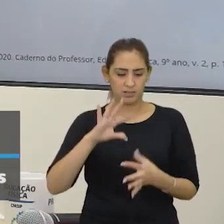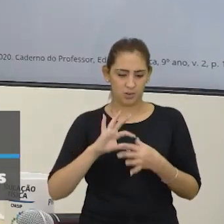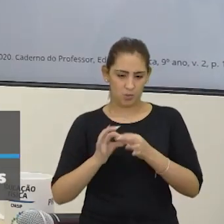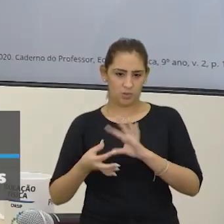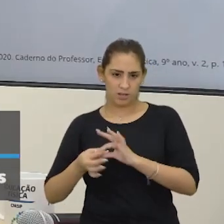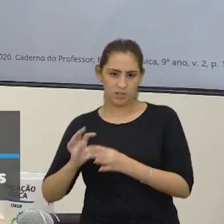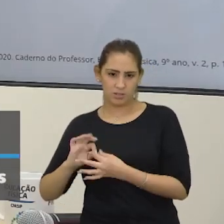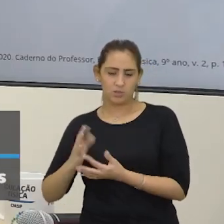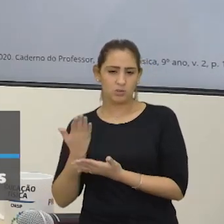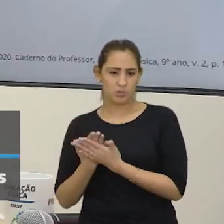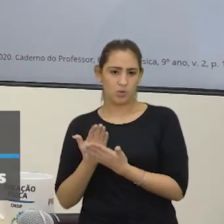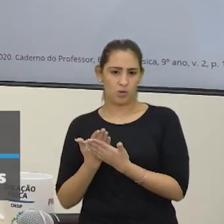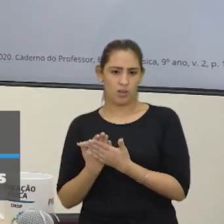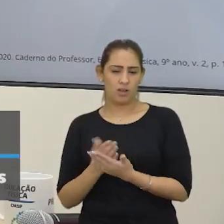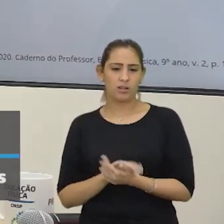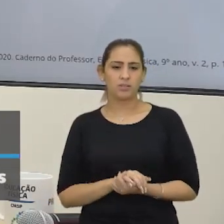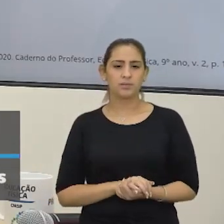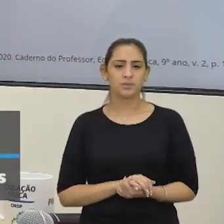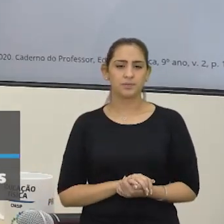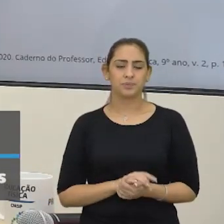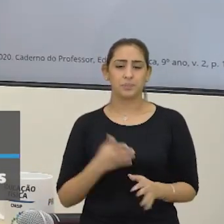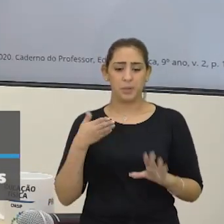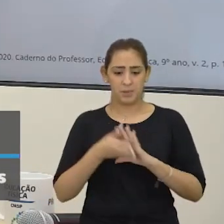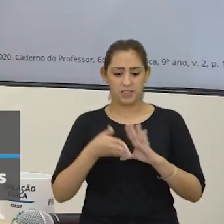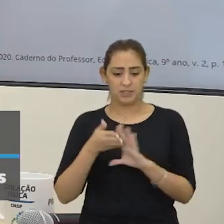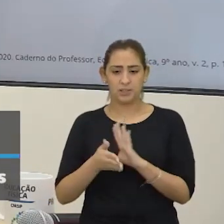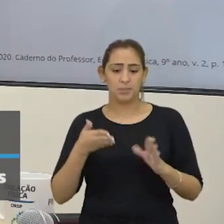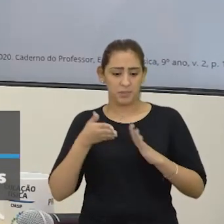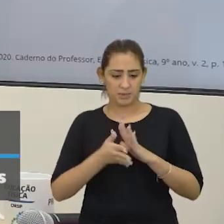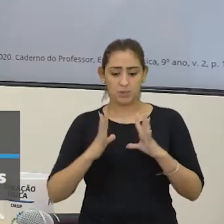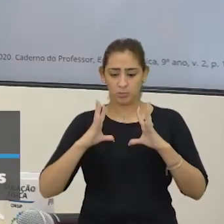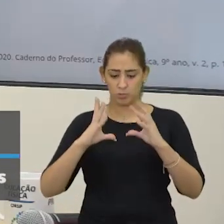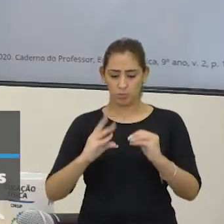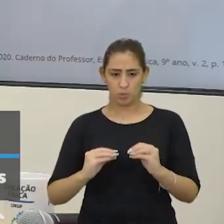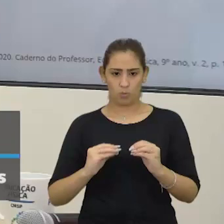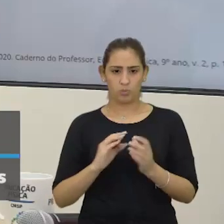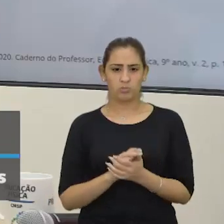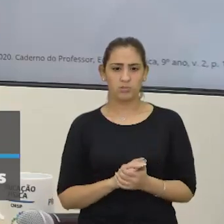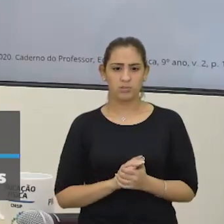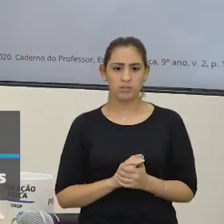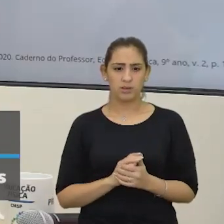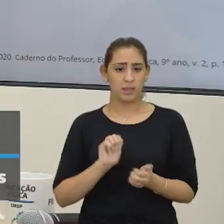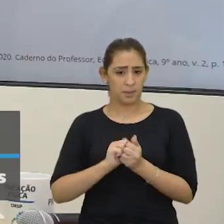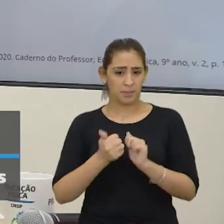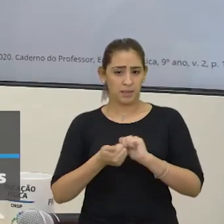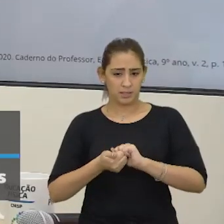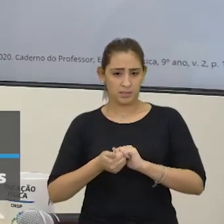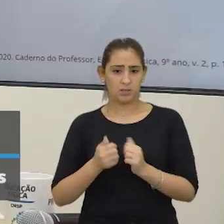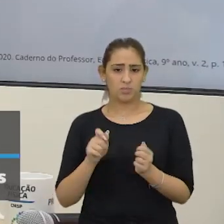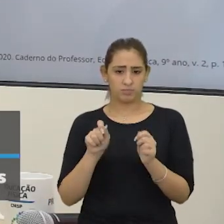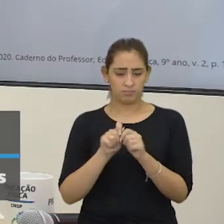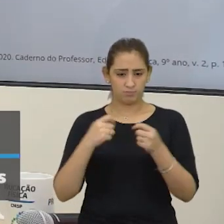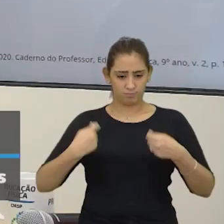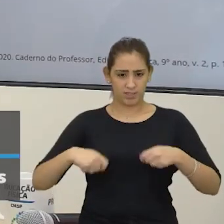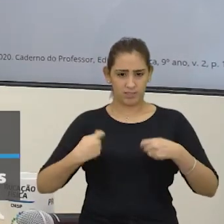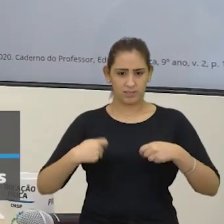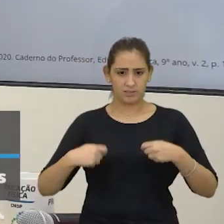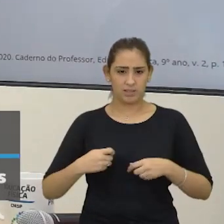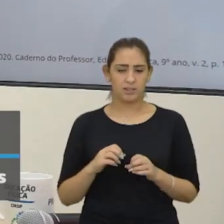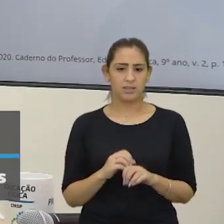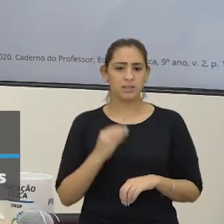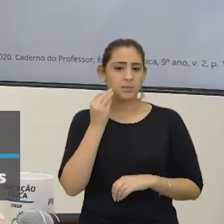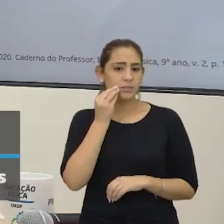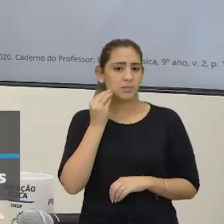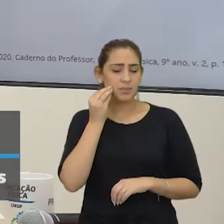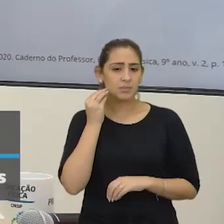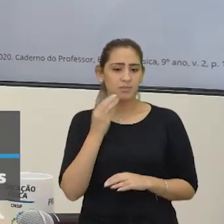escolar, permitindo a participação de todos, as adaptações que são necessárias e a